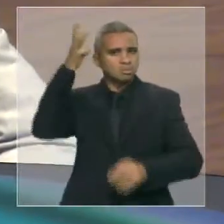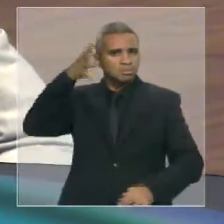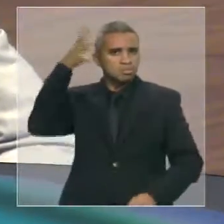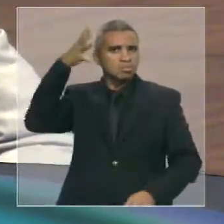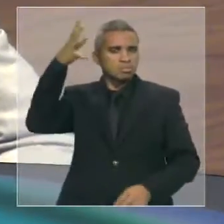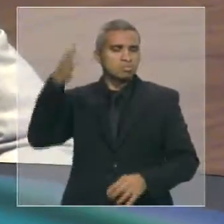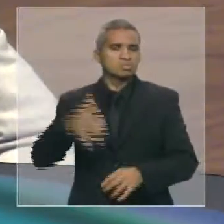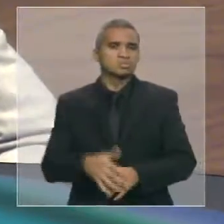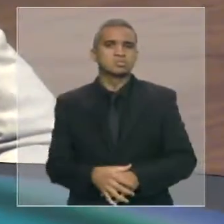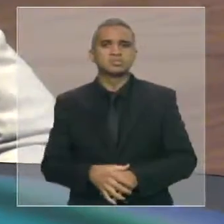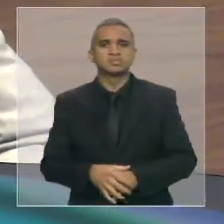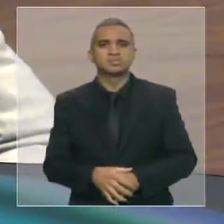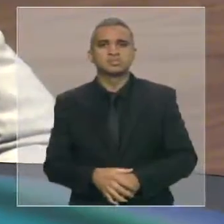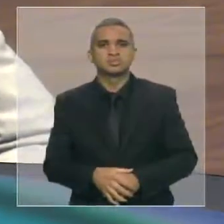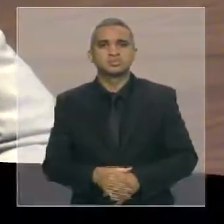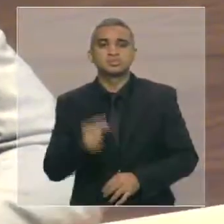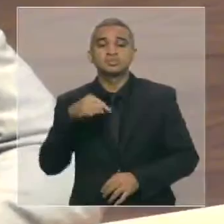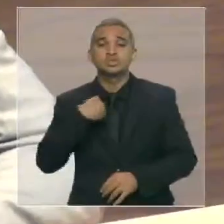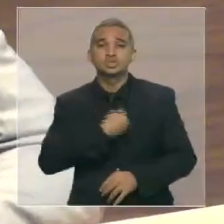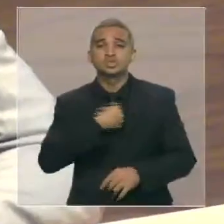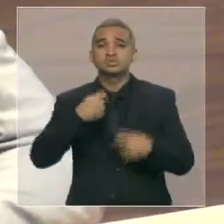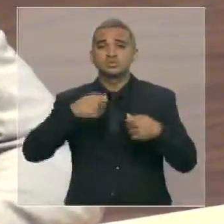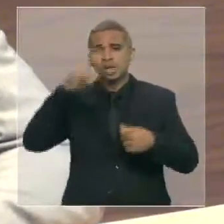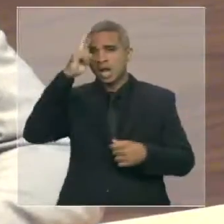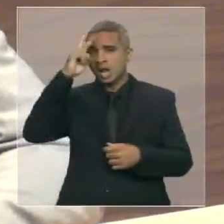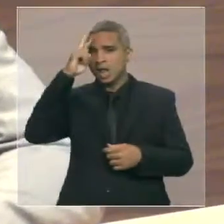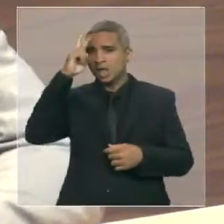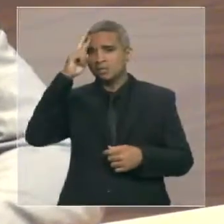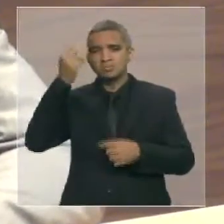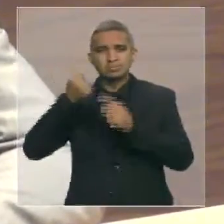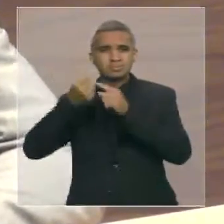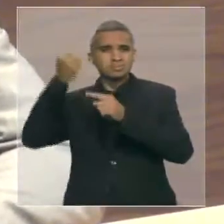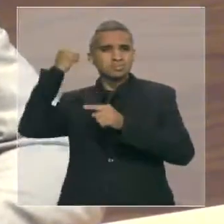gente recordar num passado próximo.